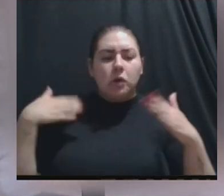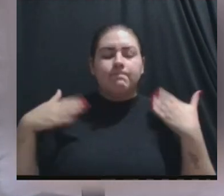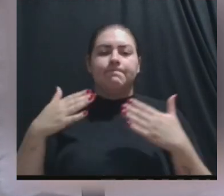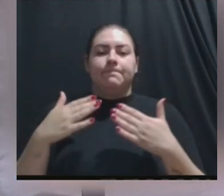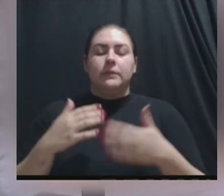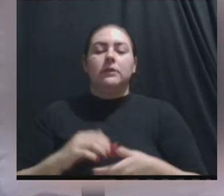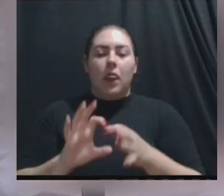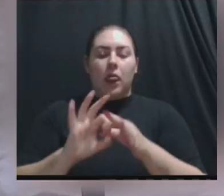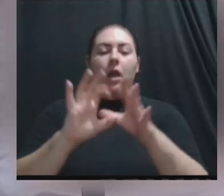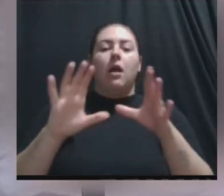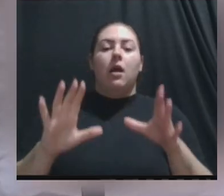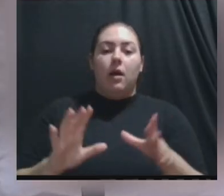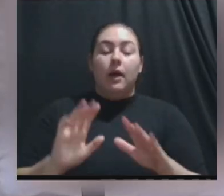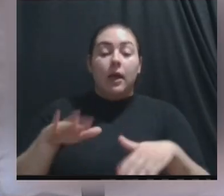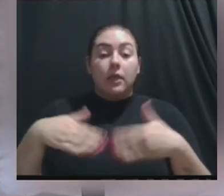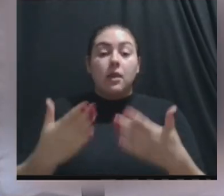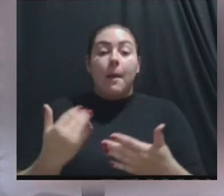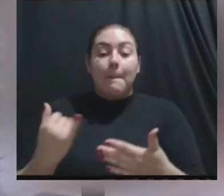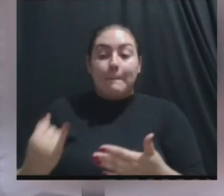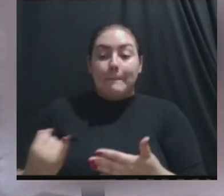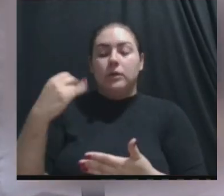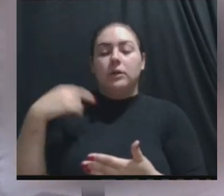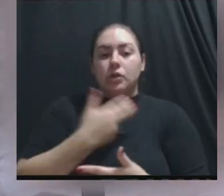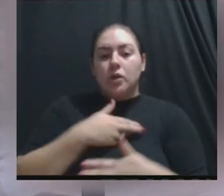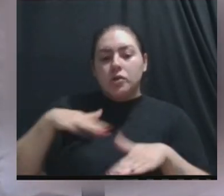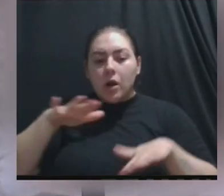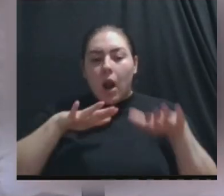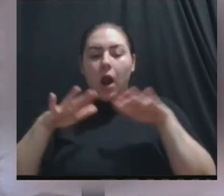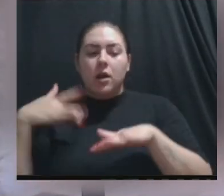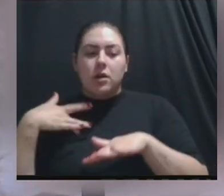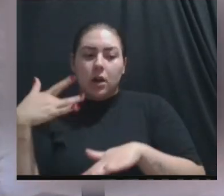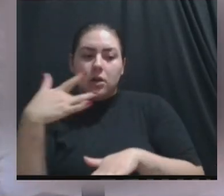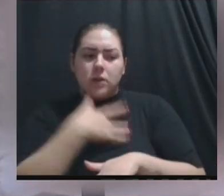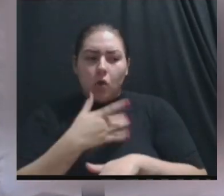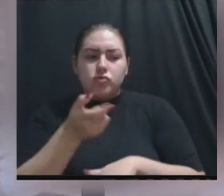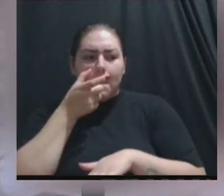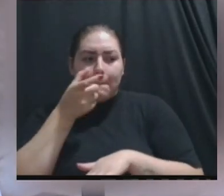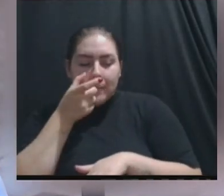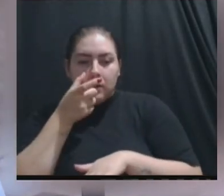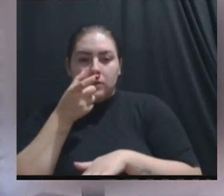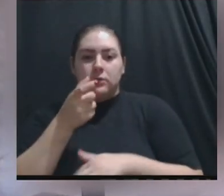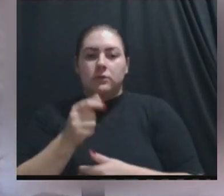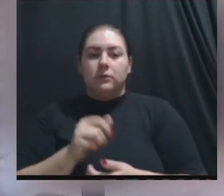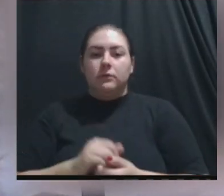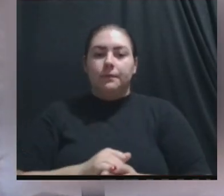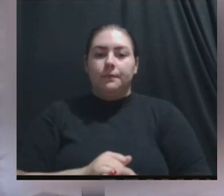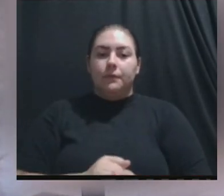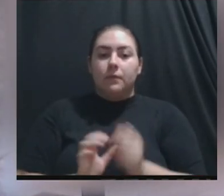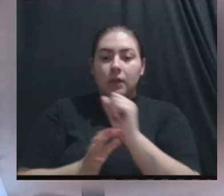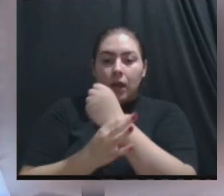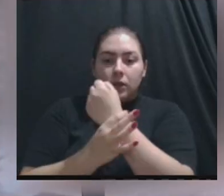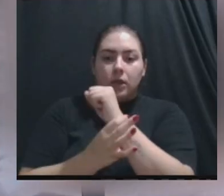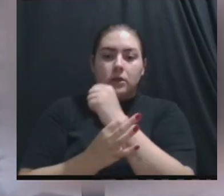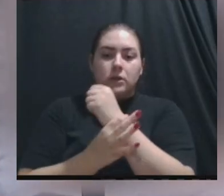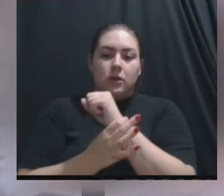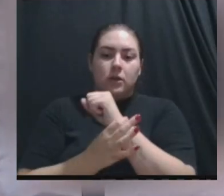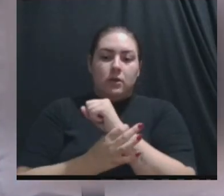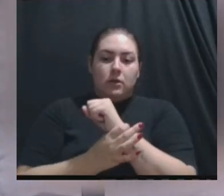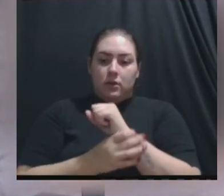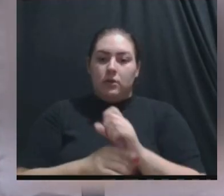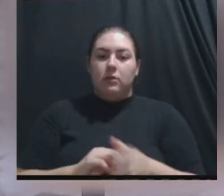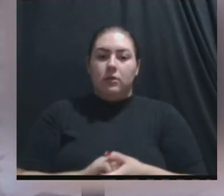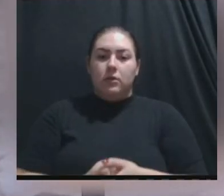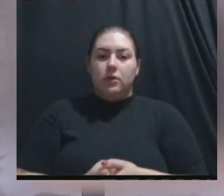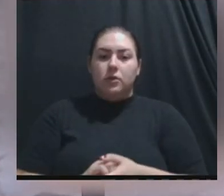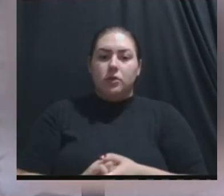gente designar que a questão da saúde está sendo olhado, a questão da segurança está sendo olhada, e tem a questão das praças, dos locais que